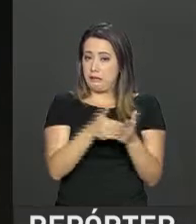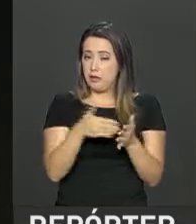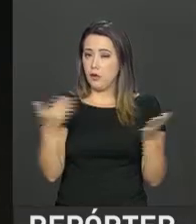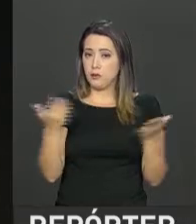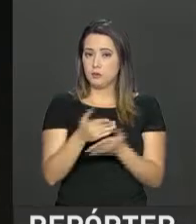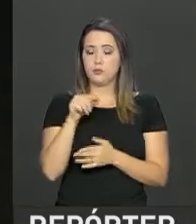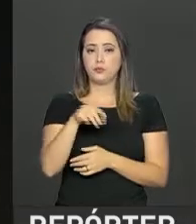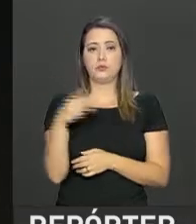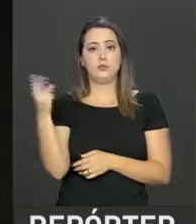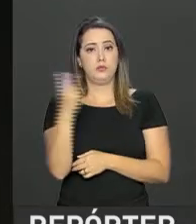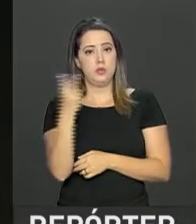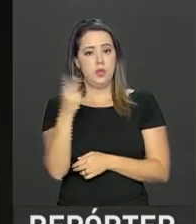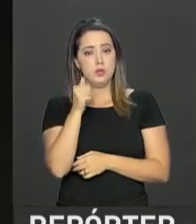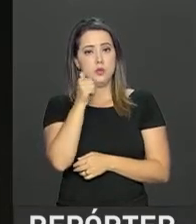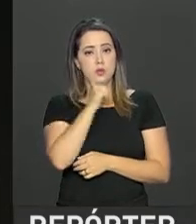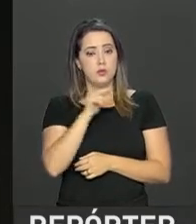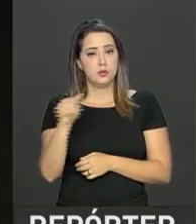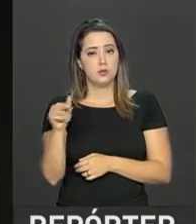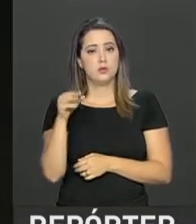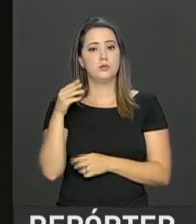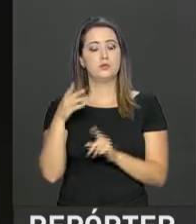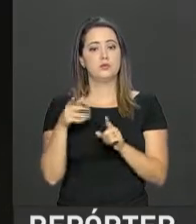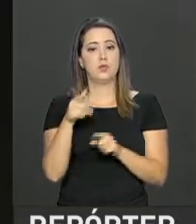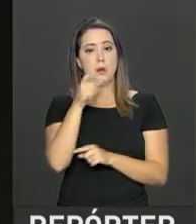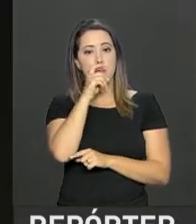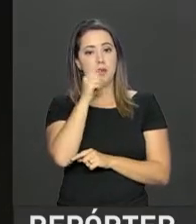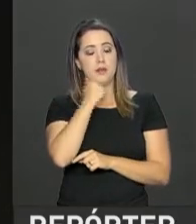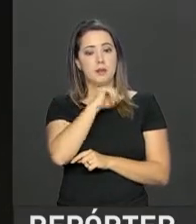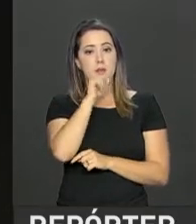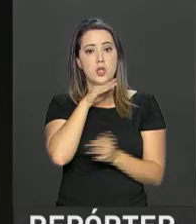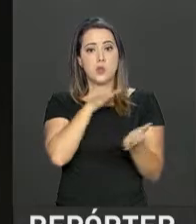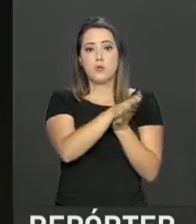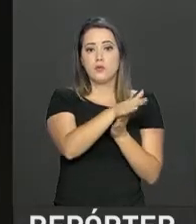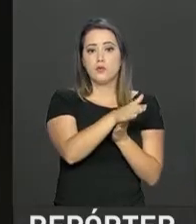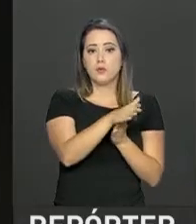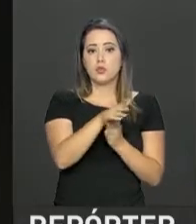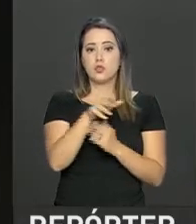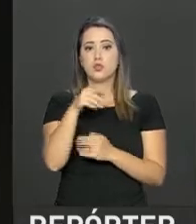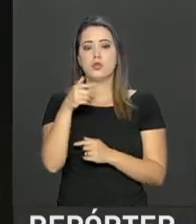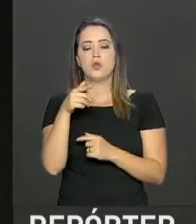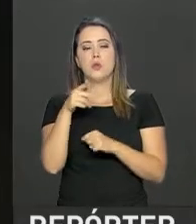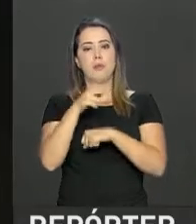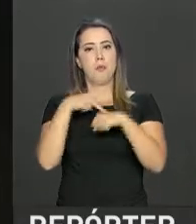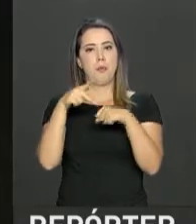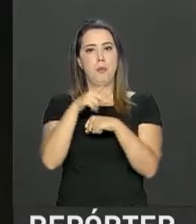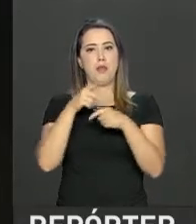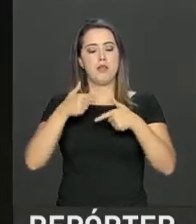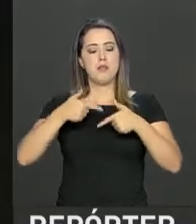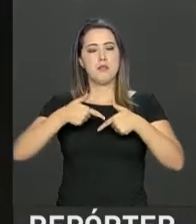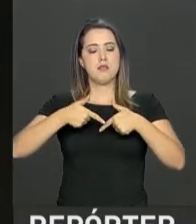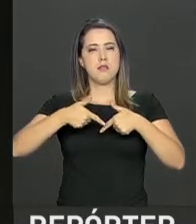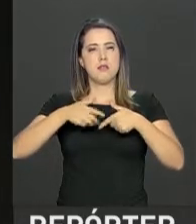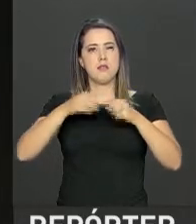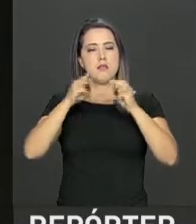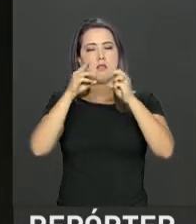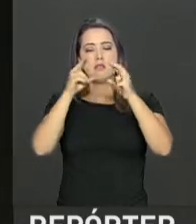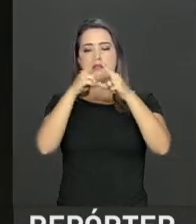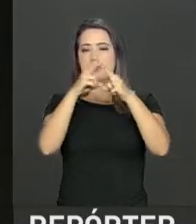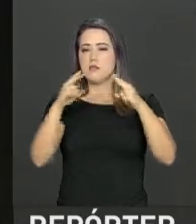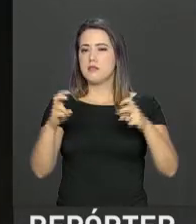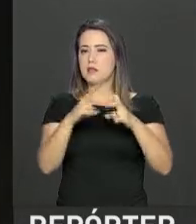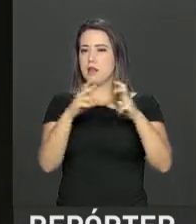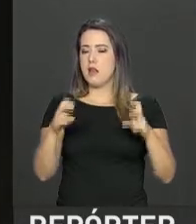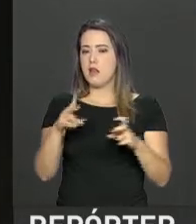atuais, Marra, Saúde, o irmão e o pai e a mãe fugiram para o Líbano. No Líbano, eles se casaram, mas também